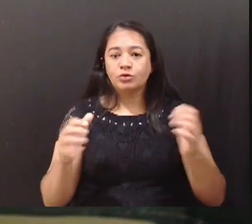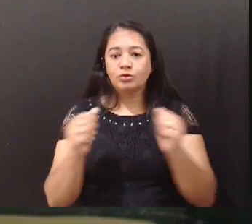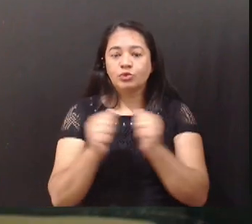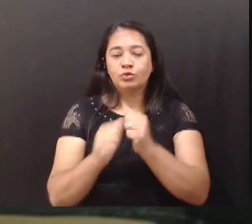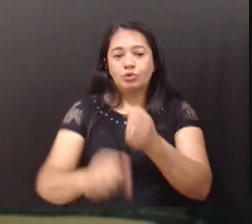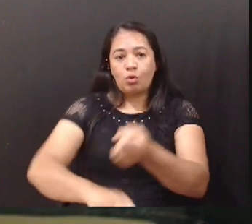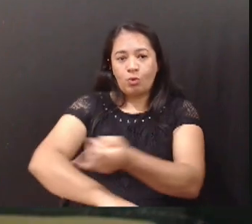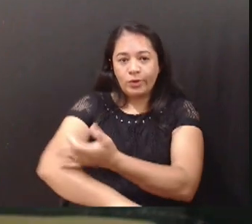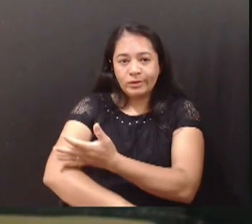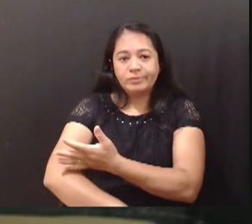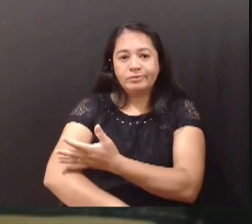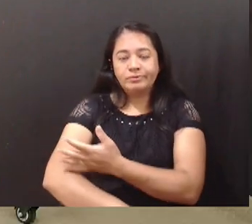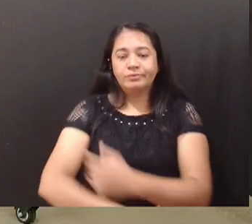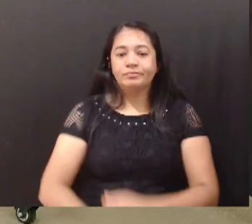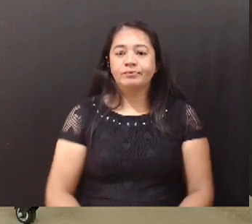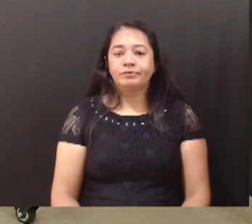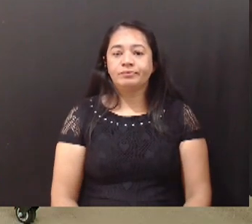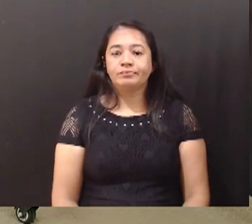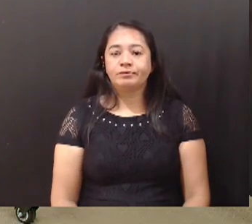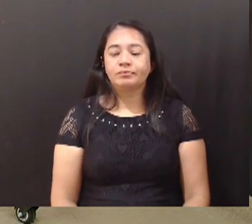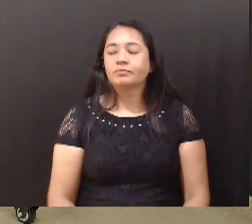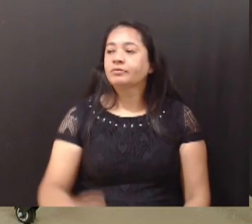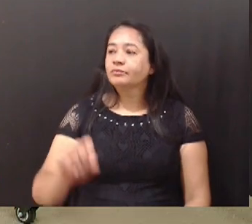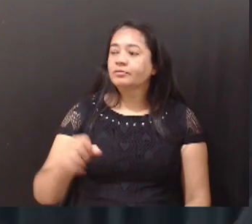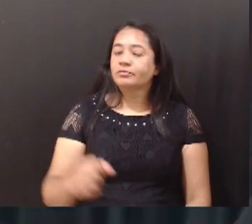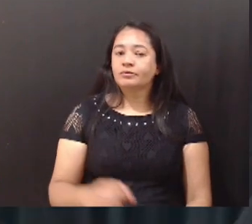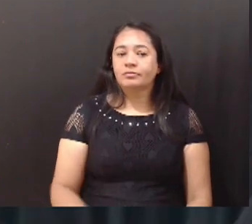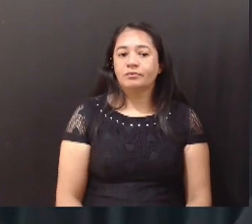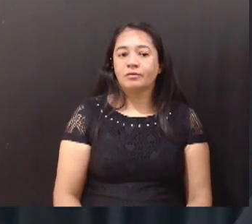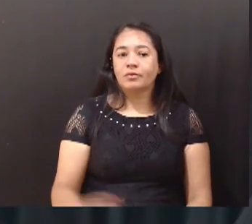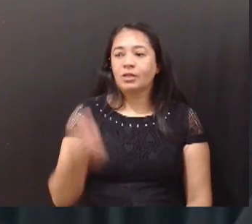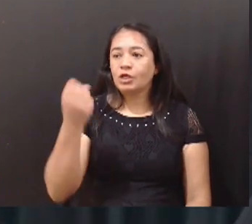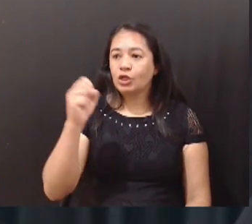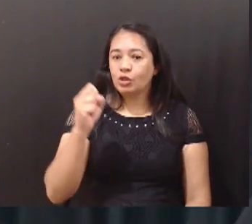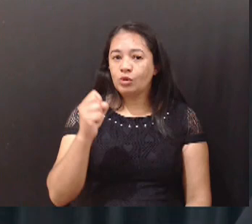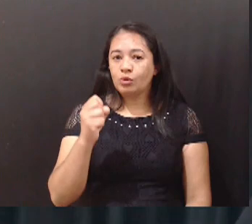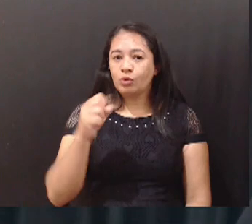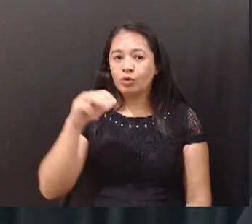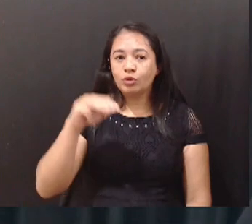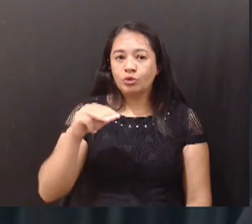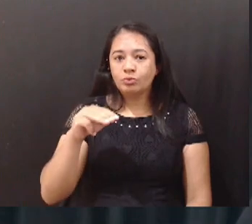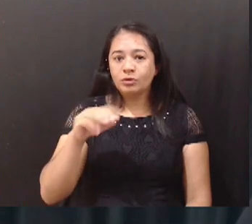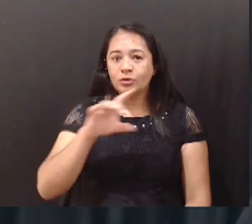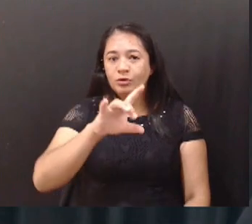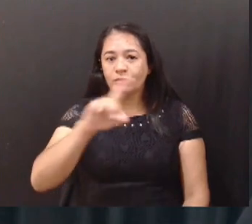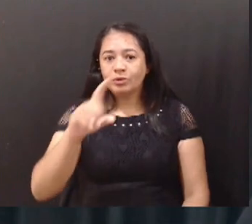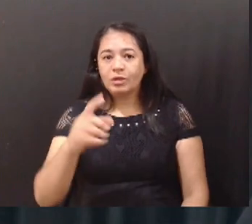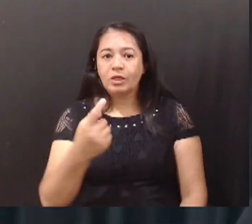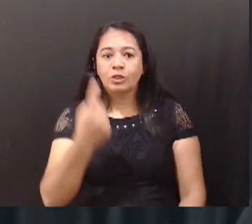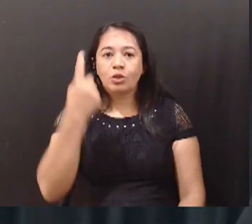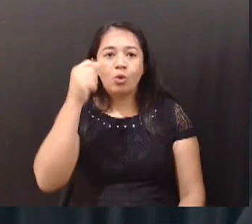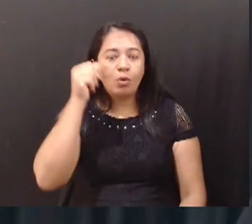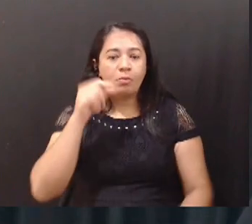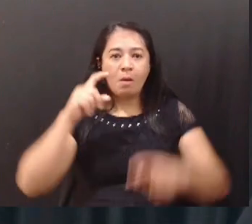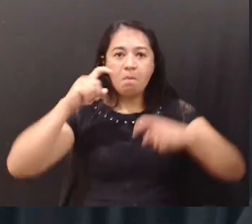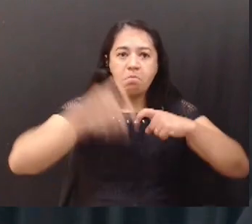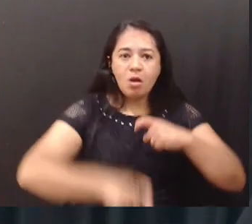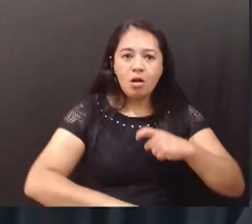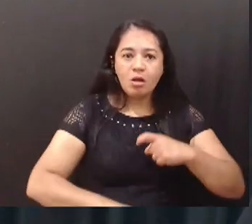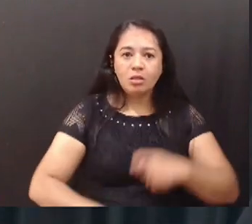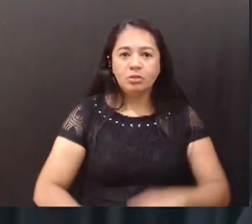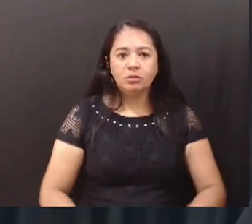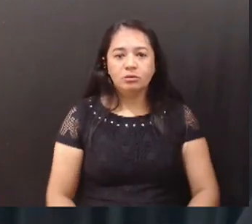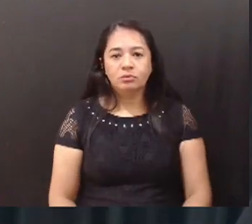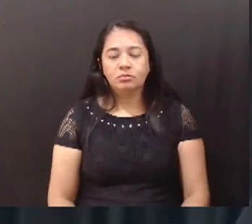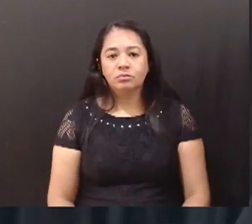né? Rúbia, a cada 8 minutos uma mulher é estuprada no Brasil. Vocês têm noção do que é isso? A cada 8 minutos. Enquanto